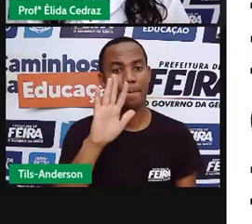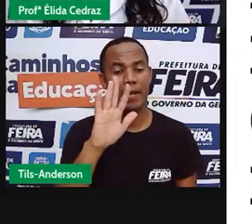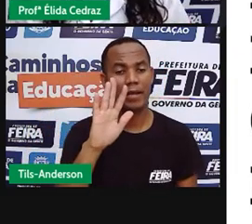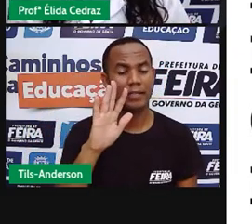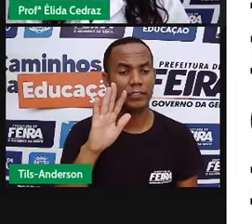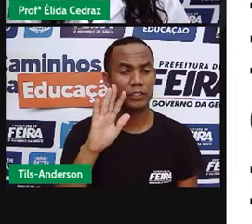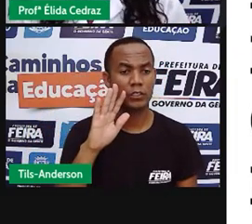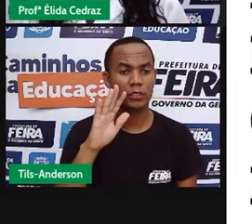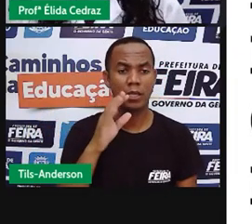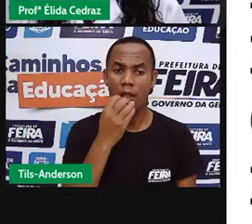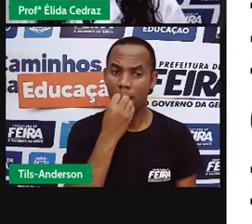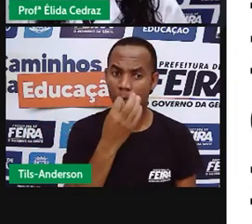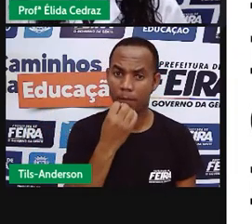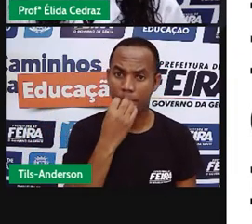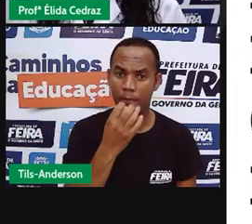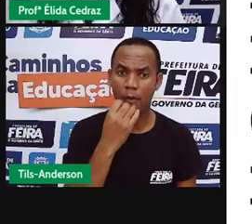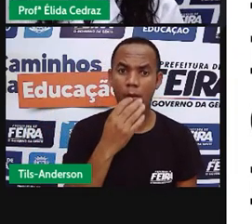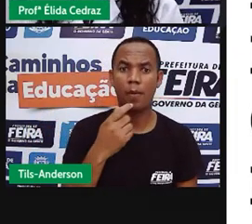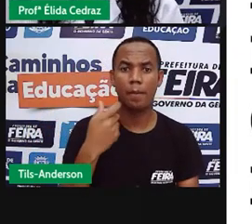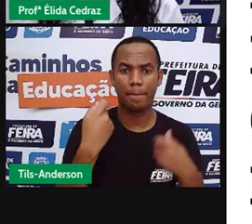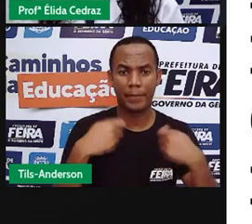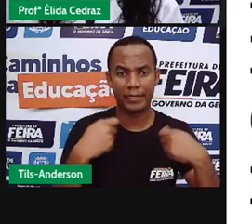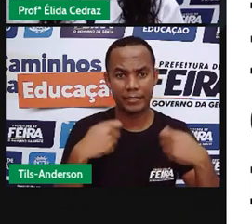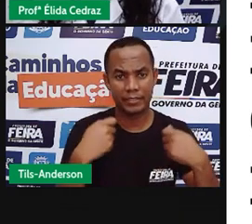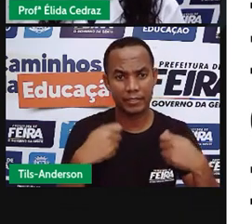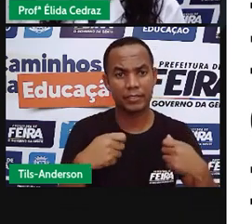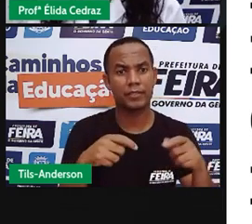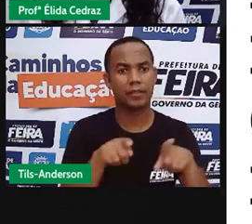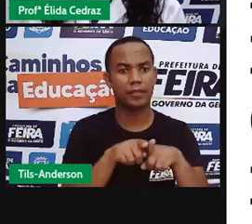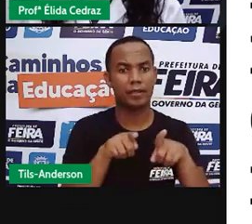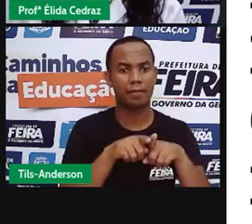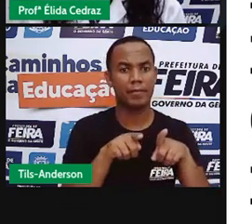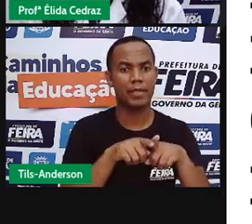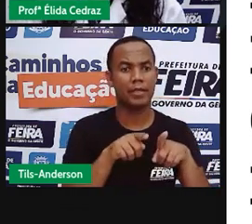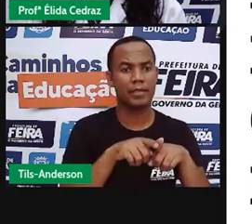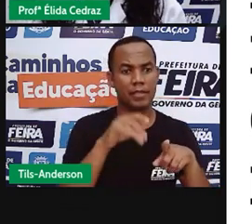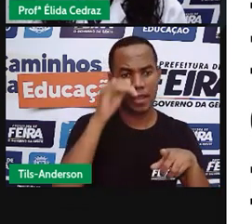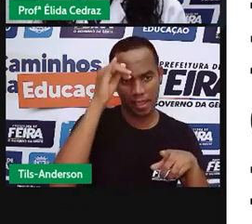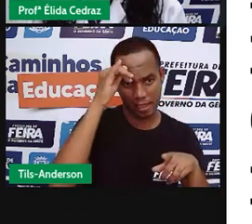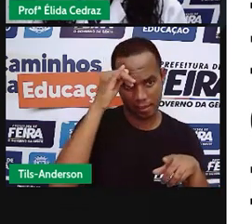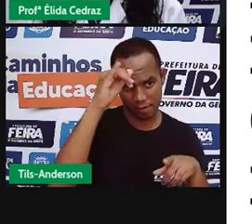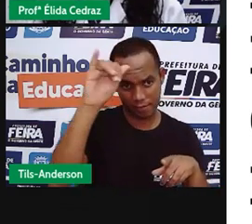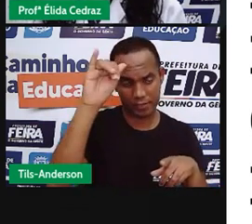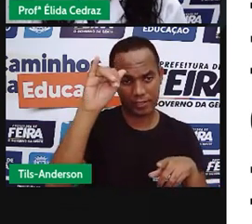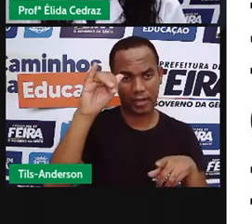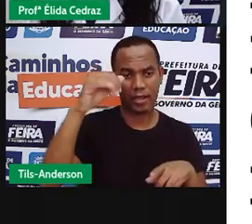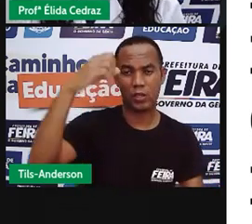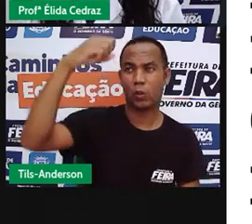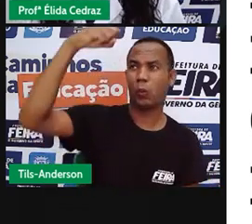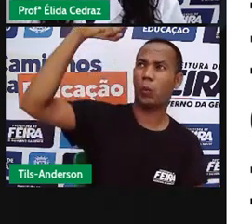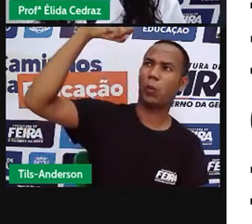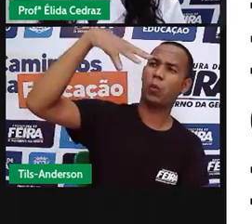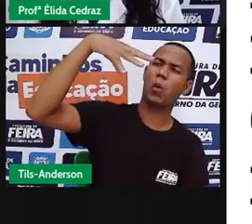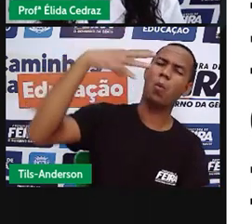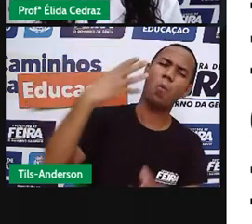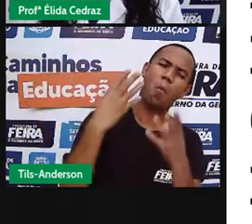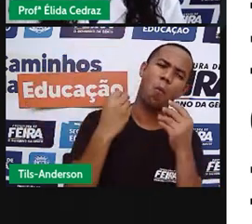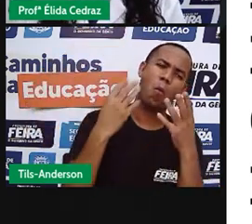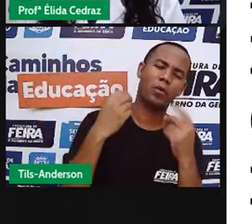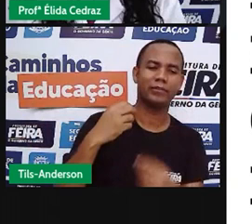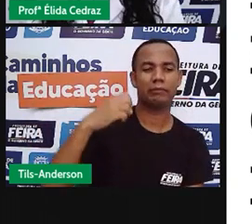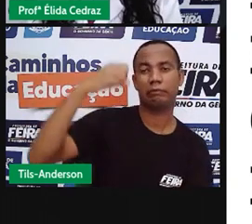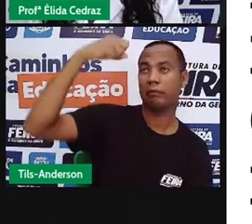os benefícios, é necessário nós evitarmos a exposição excessiva e tomarmos